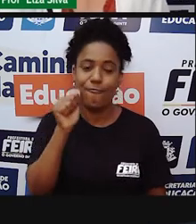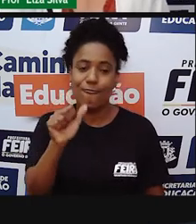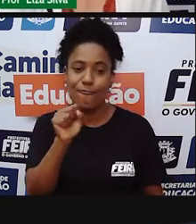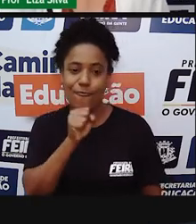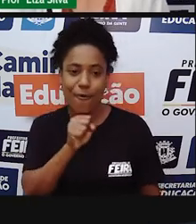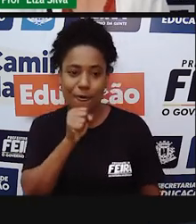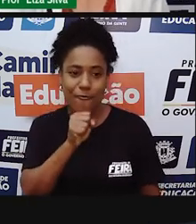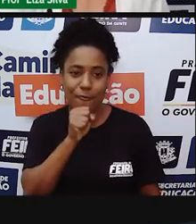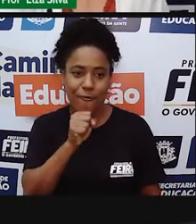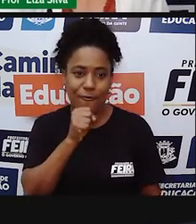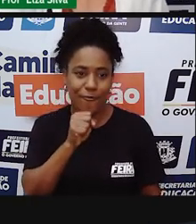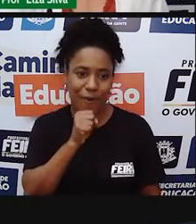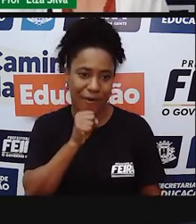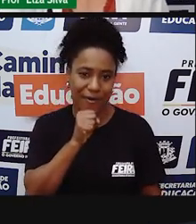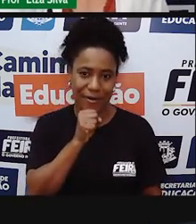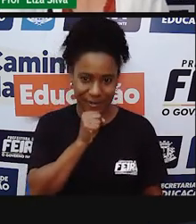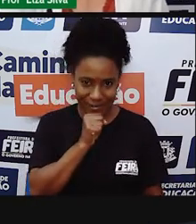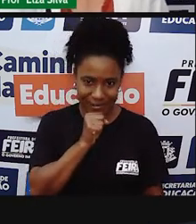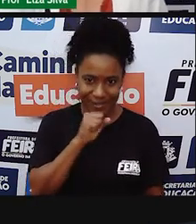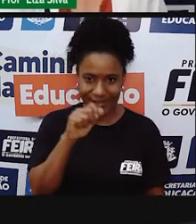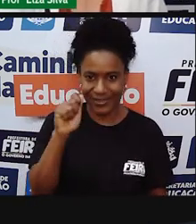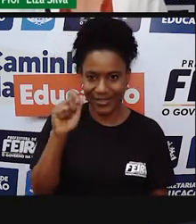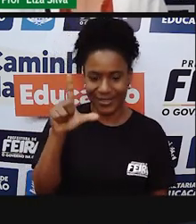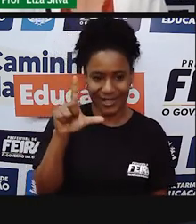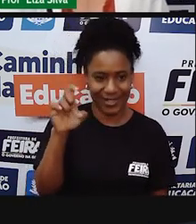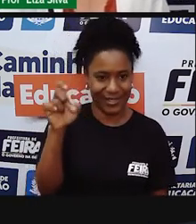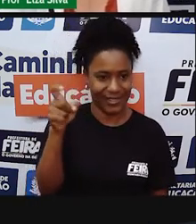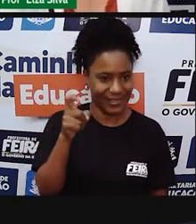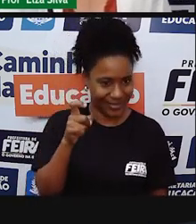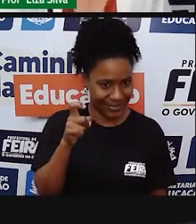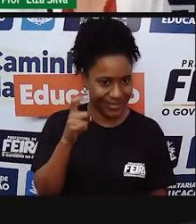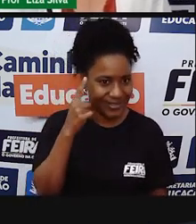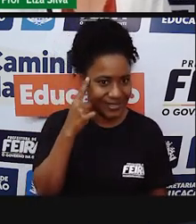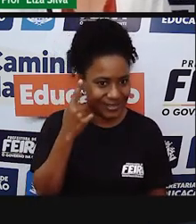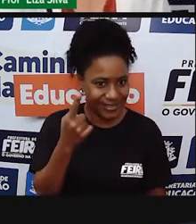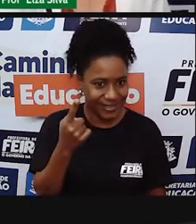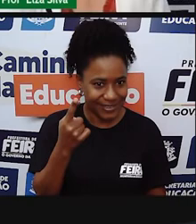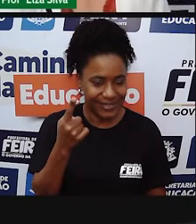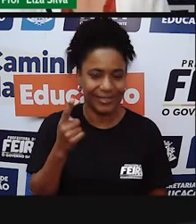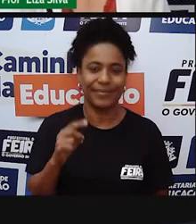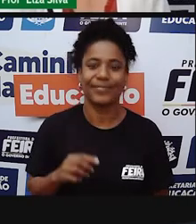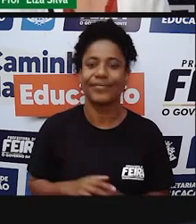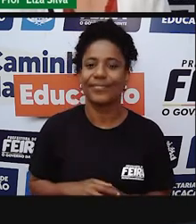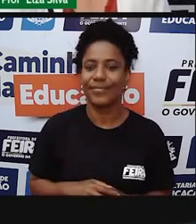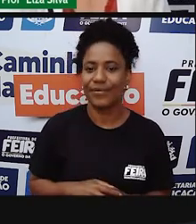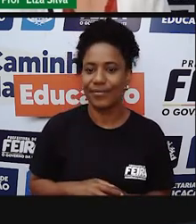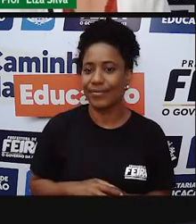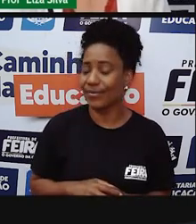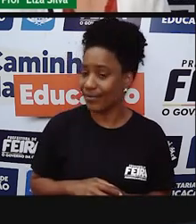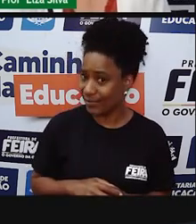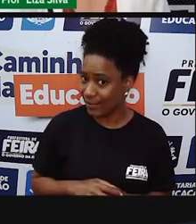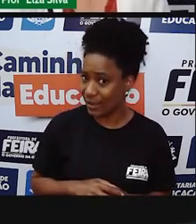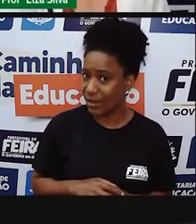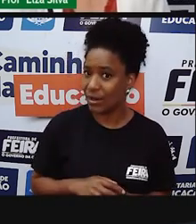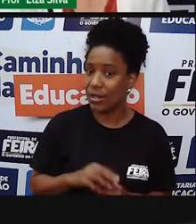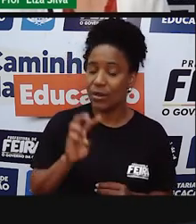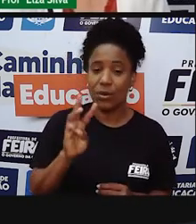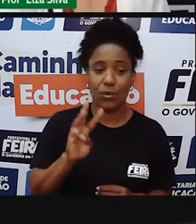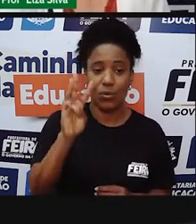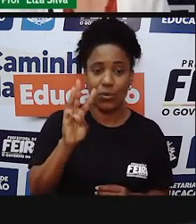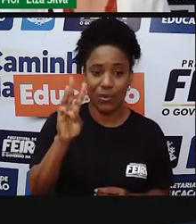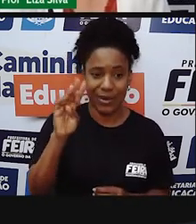Avós paternos, ok? So, William está ligado também